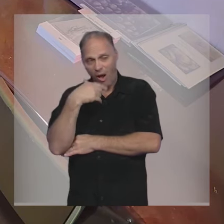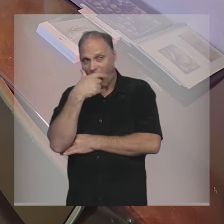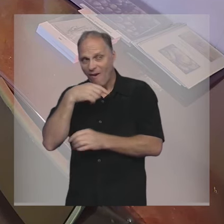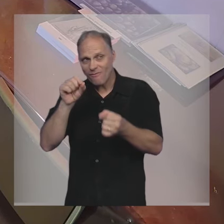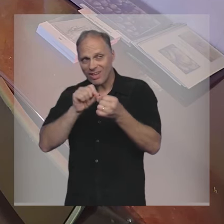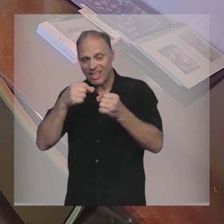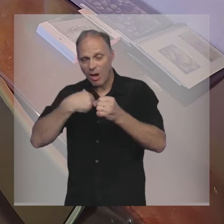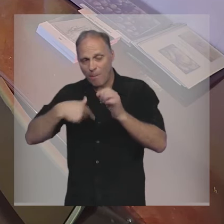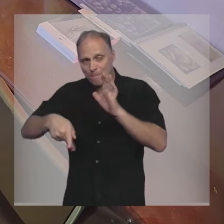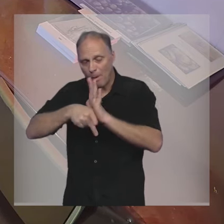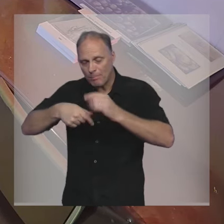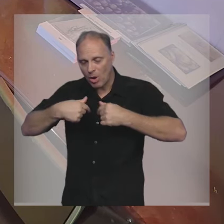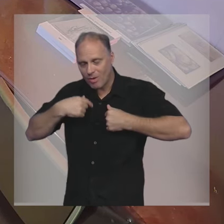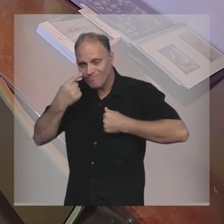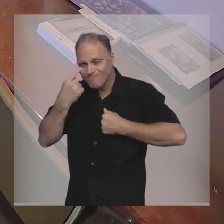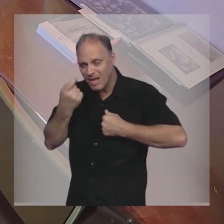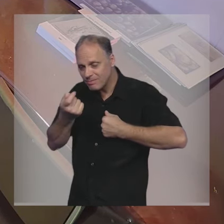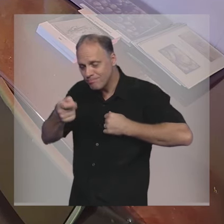sem